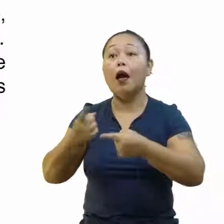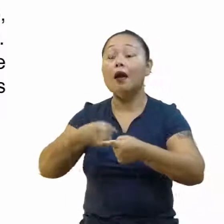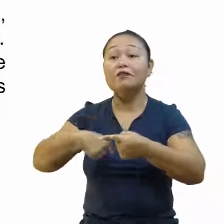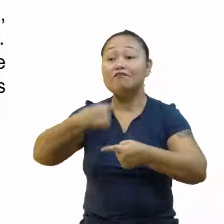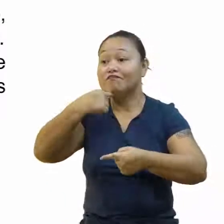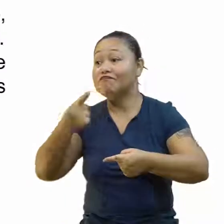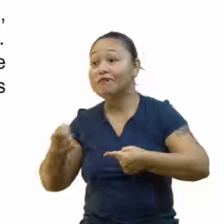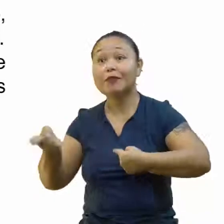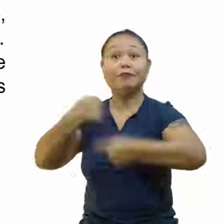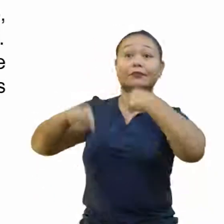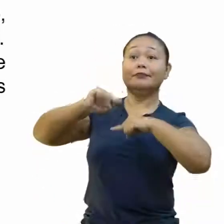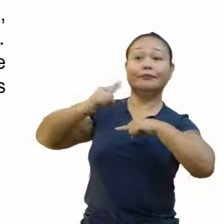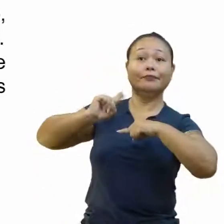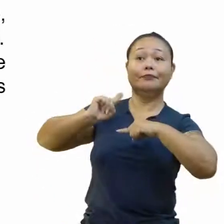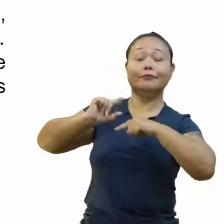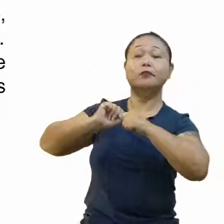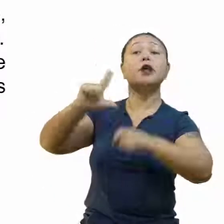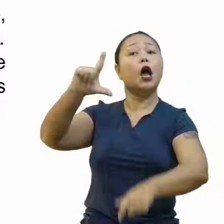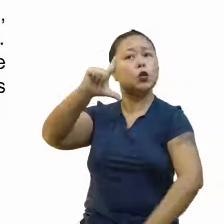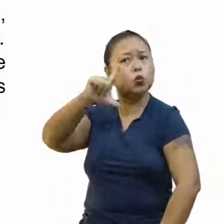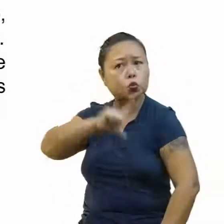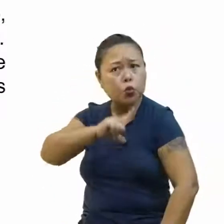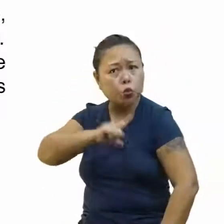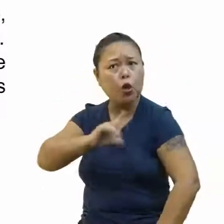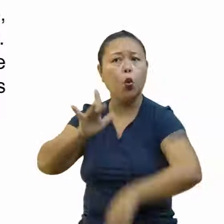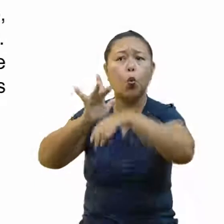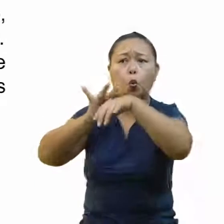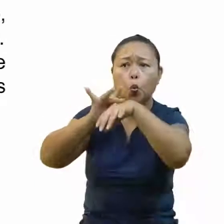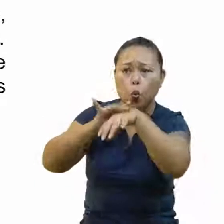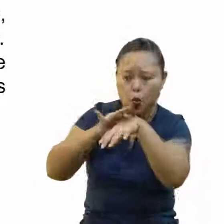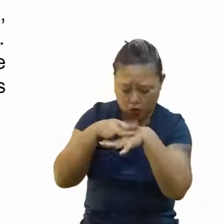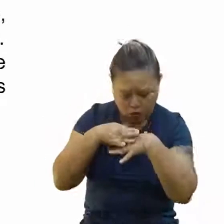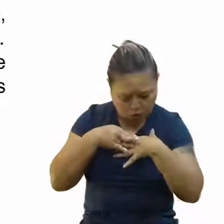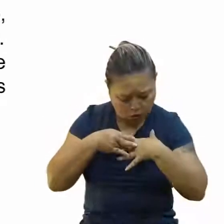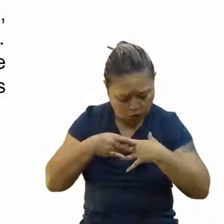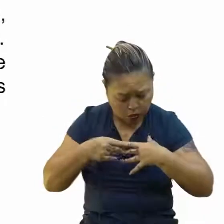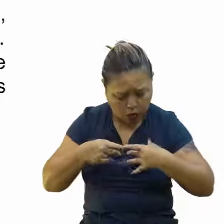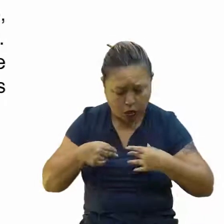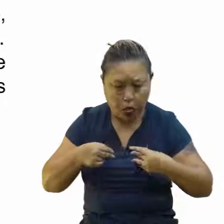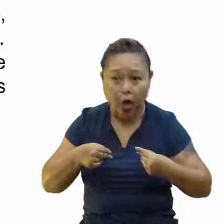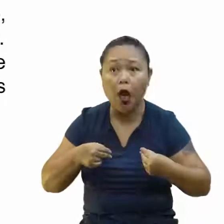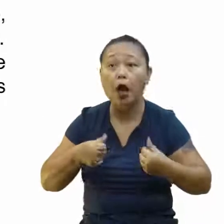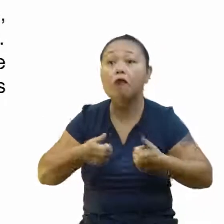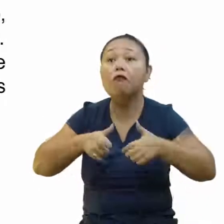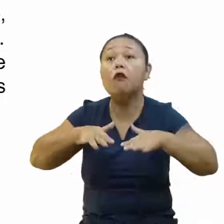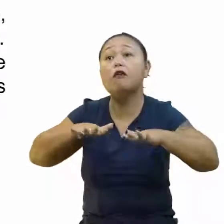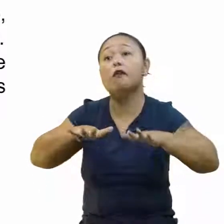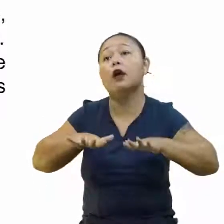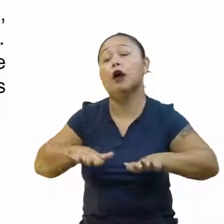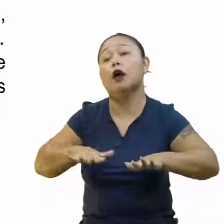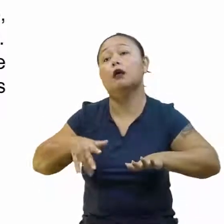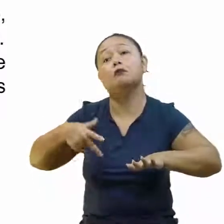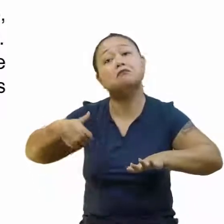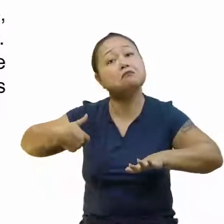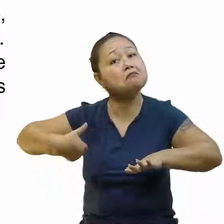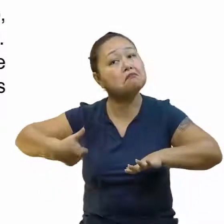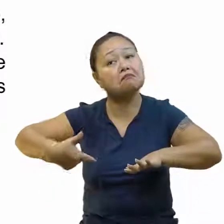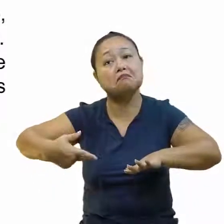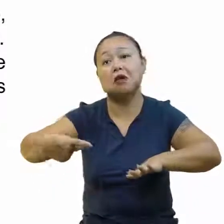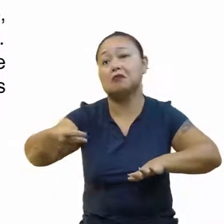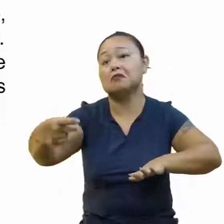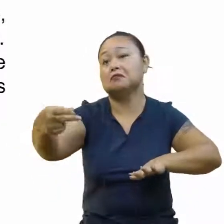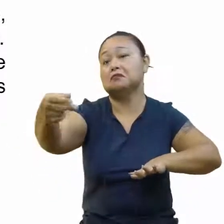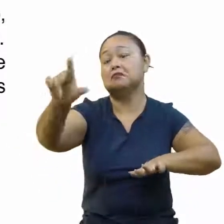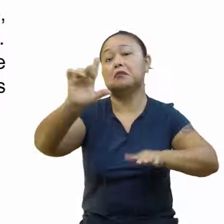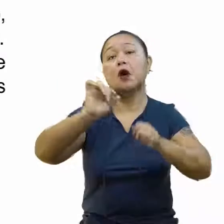seja, se eu tenho doença crônico-degenerativa, eu vou ficar com ela para o resto da vida. Não é